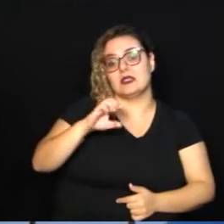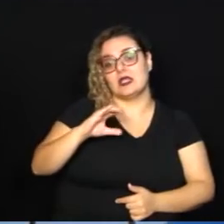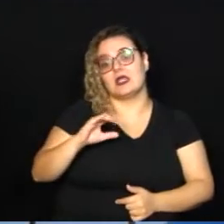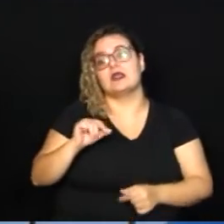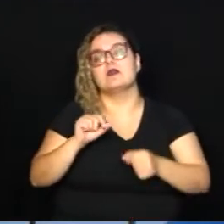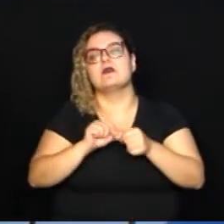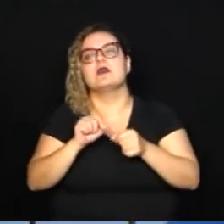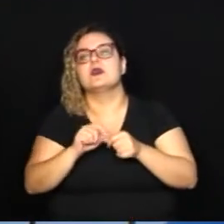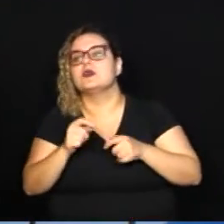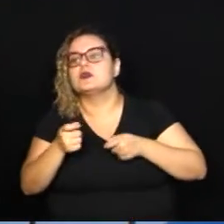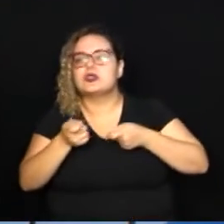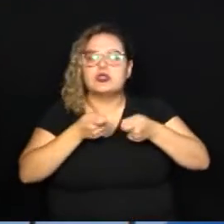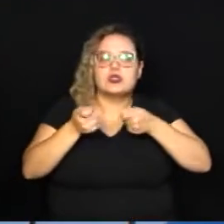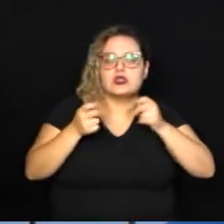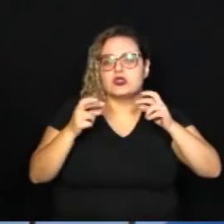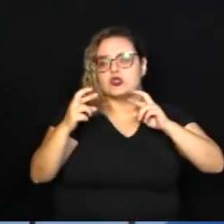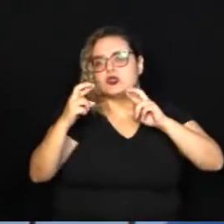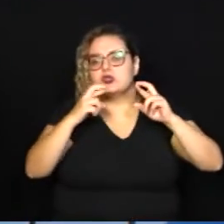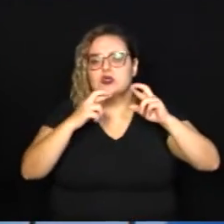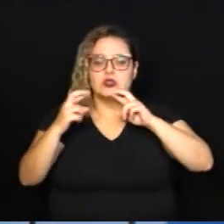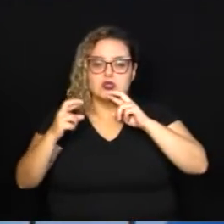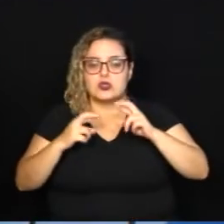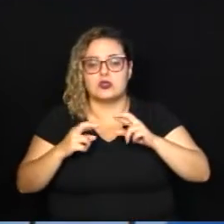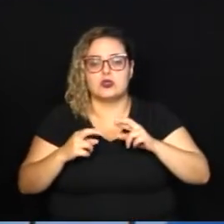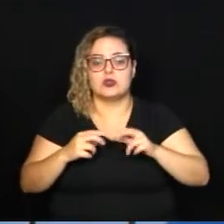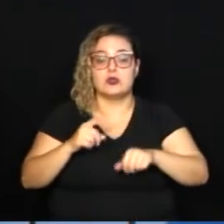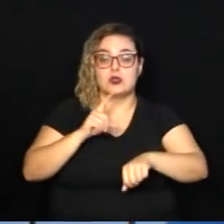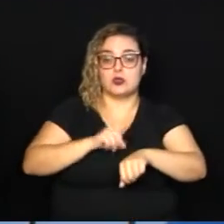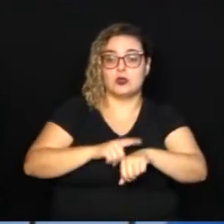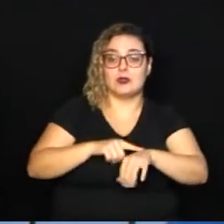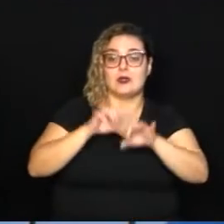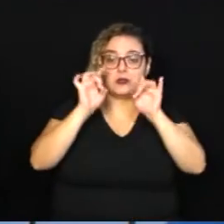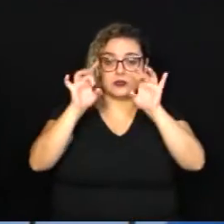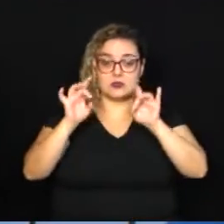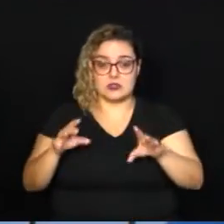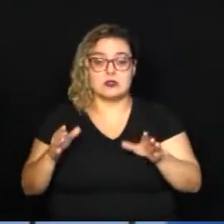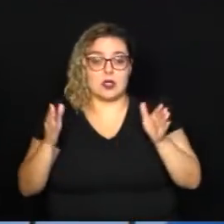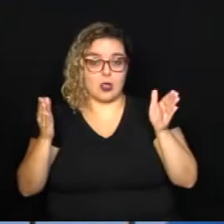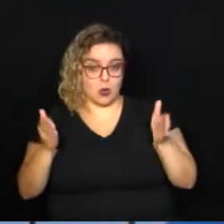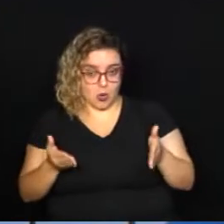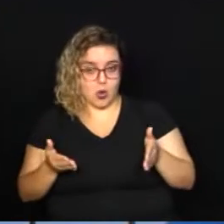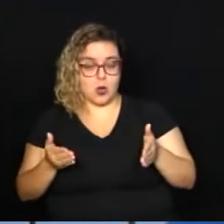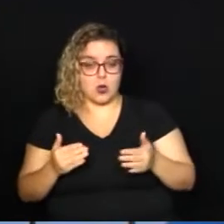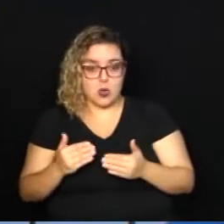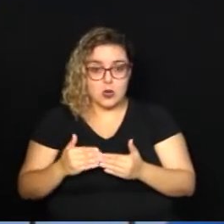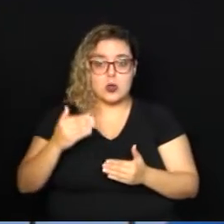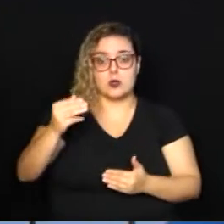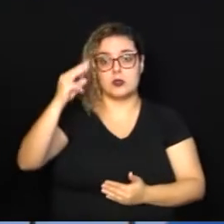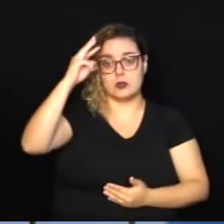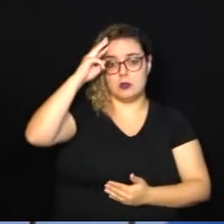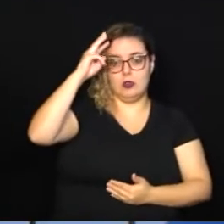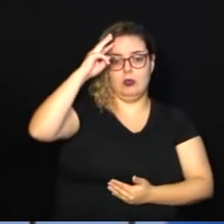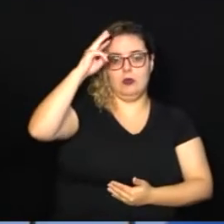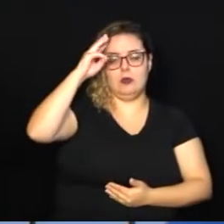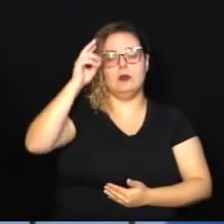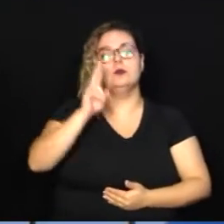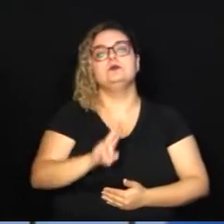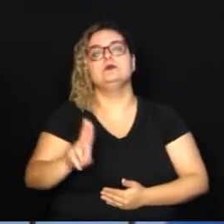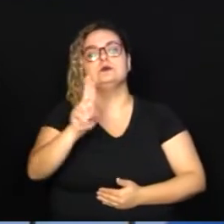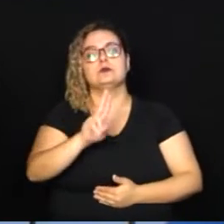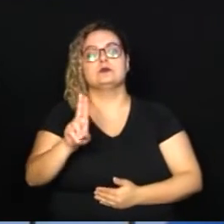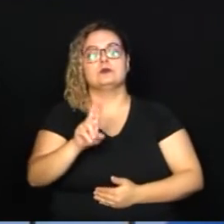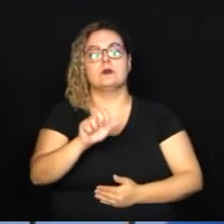de monitorar algumas linhas com maior demanda em horários. E agora, a partir desta terça-feira, os usuários da